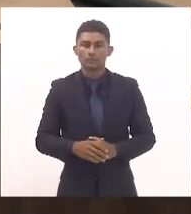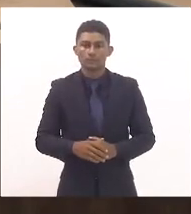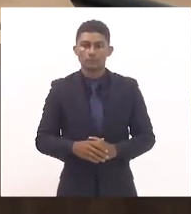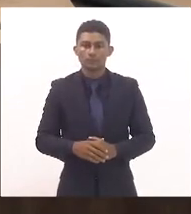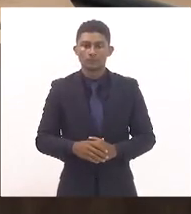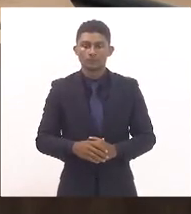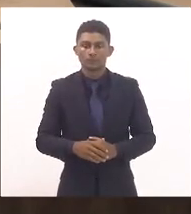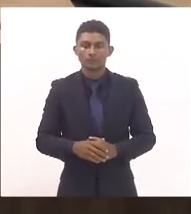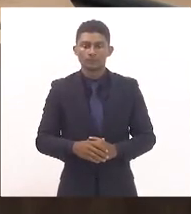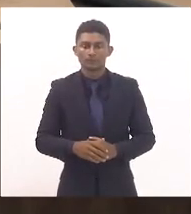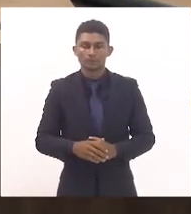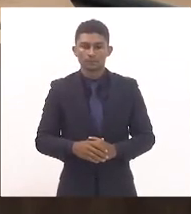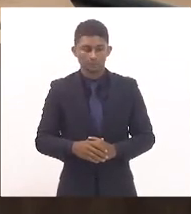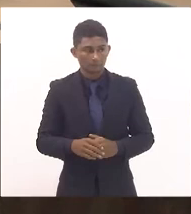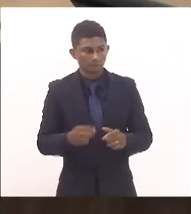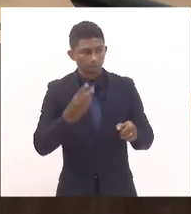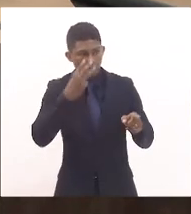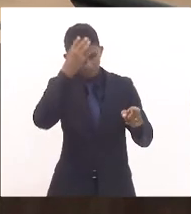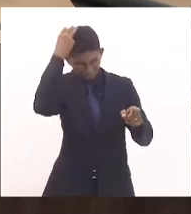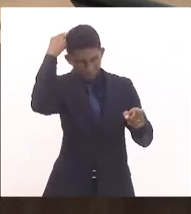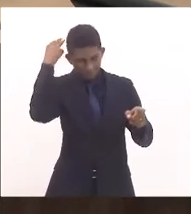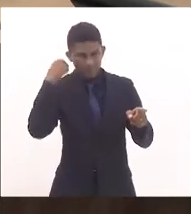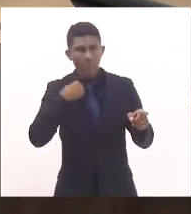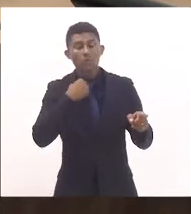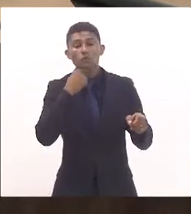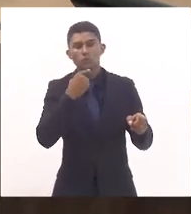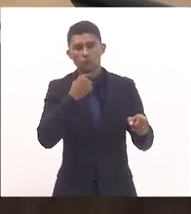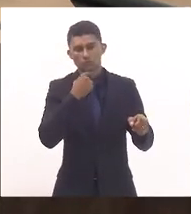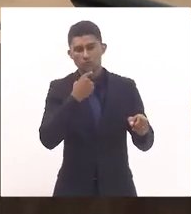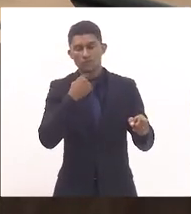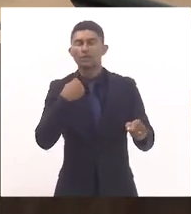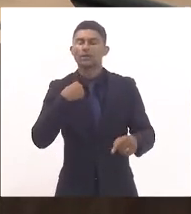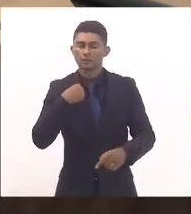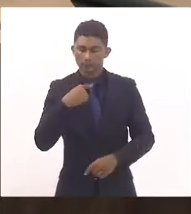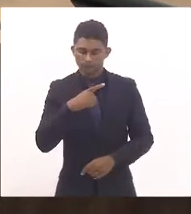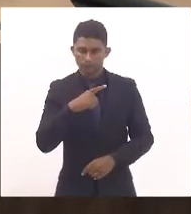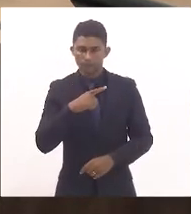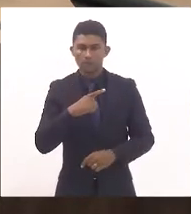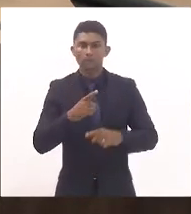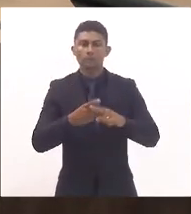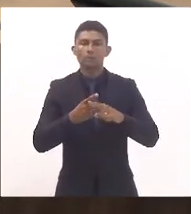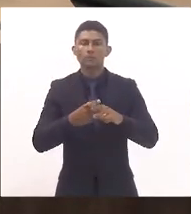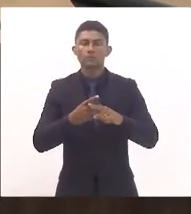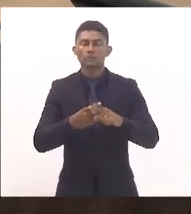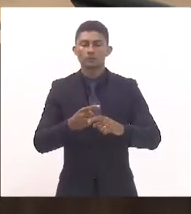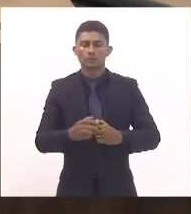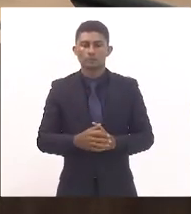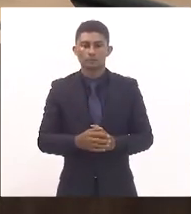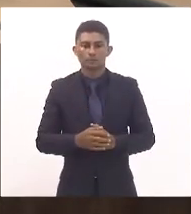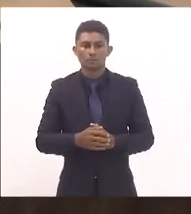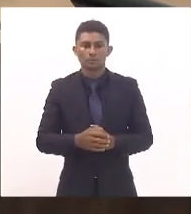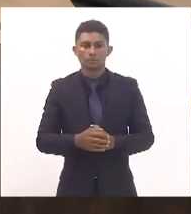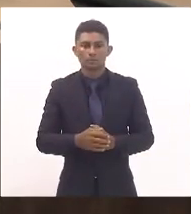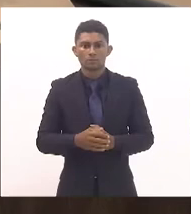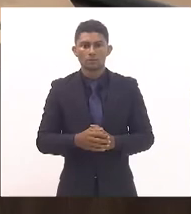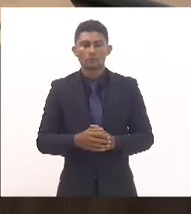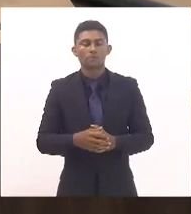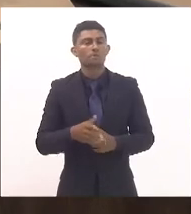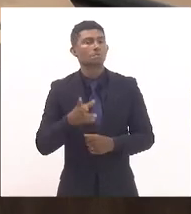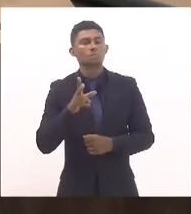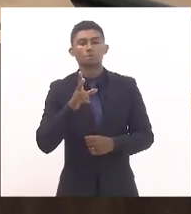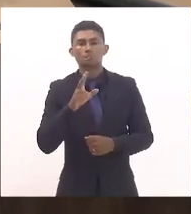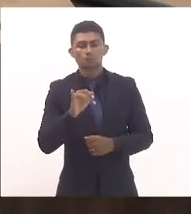Márcio Pacheco? É que alguém que gozava de um